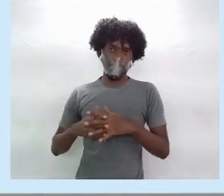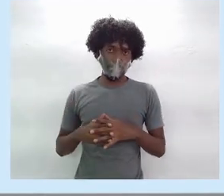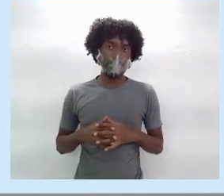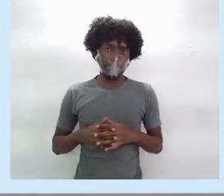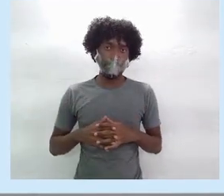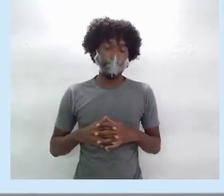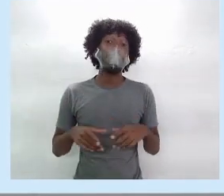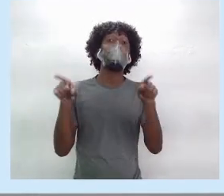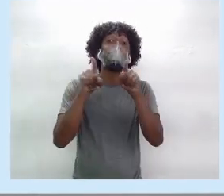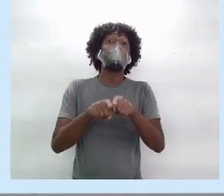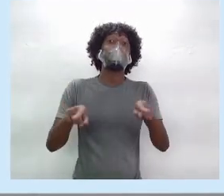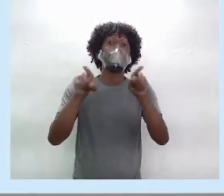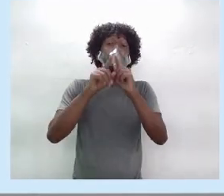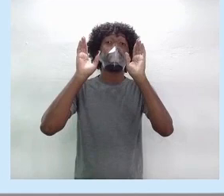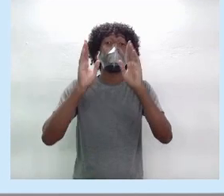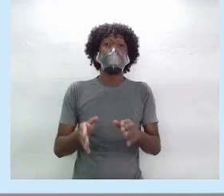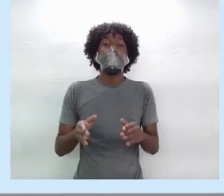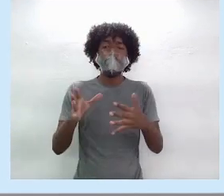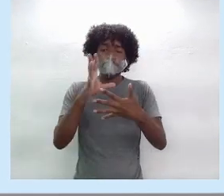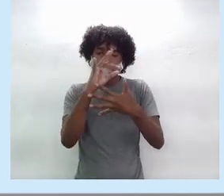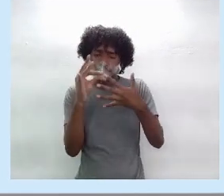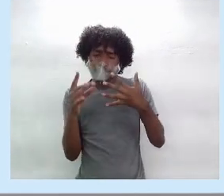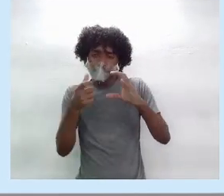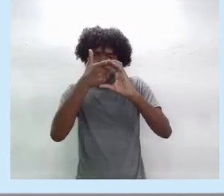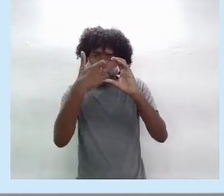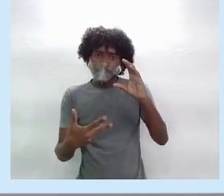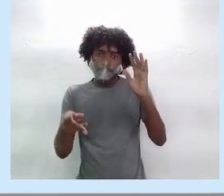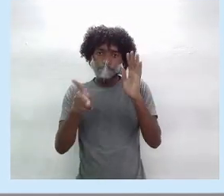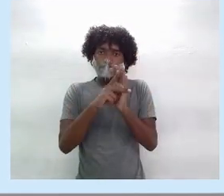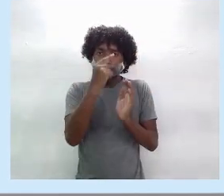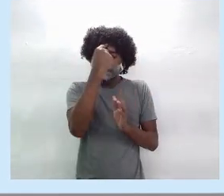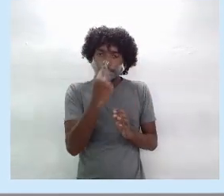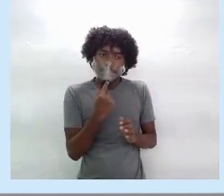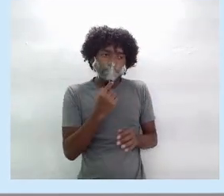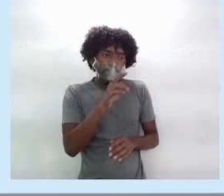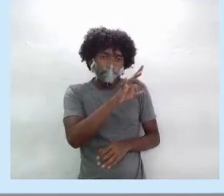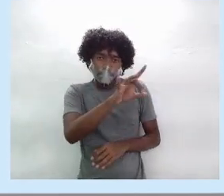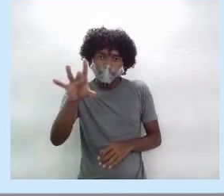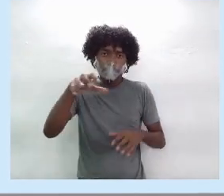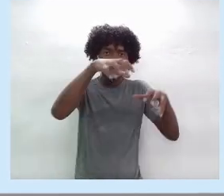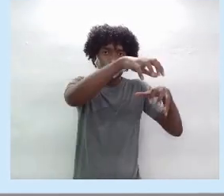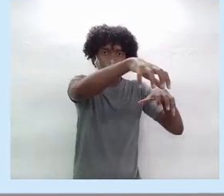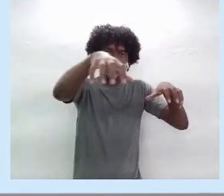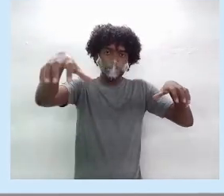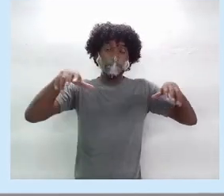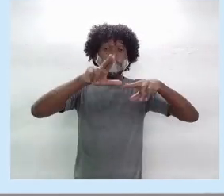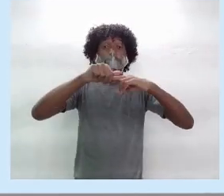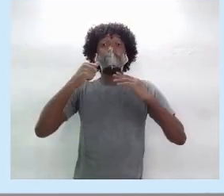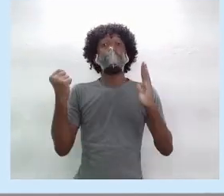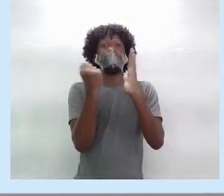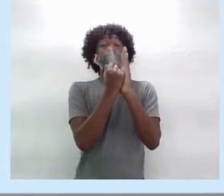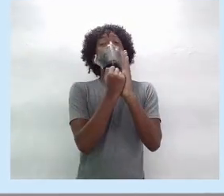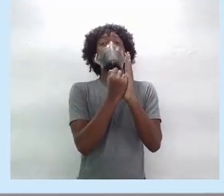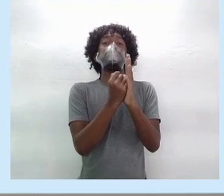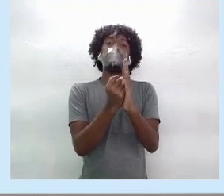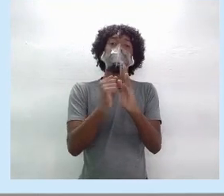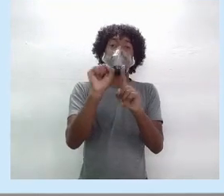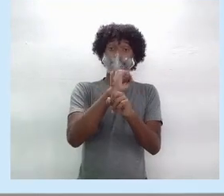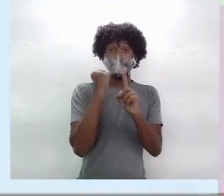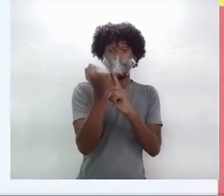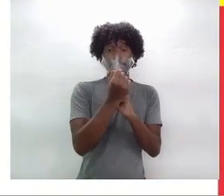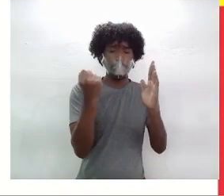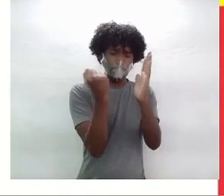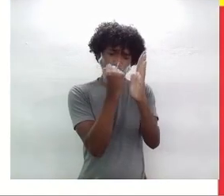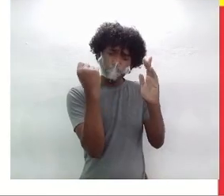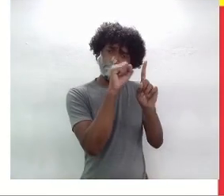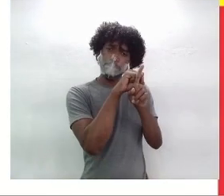particularidade de cada microrregião é a questão também de impactos sociais. Quando eu falo de impactos